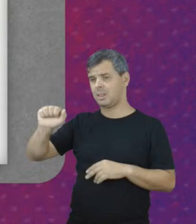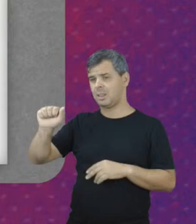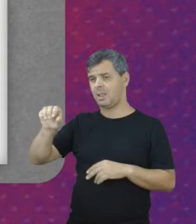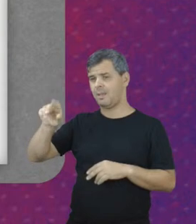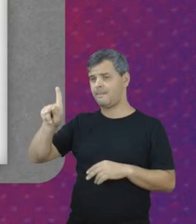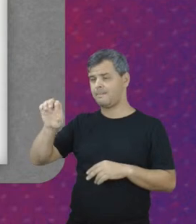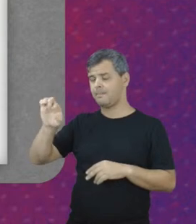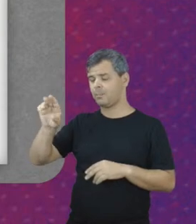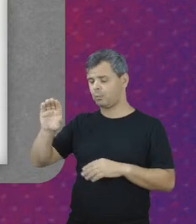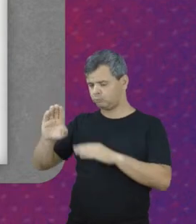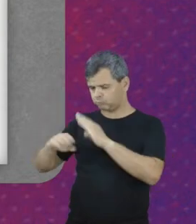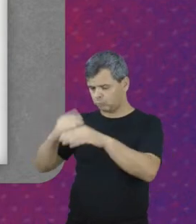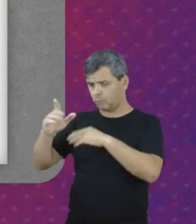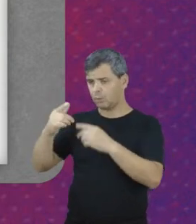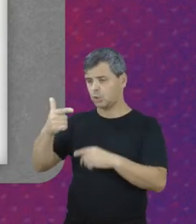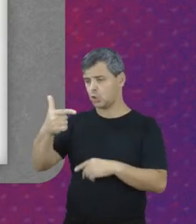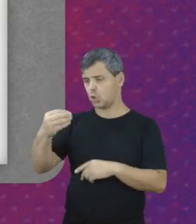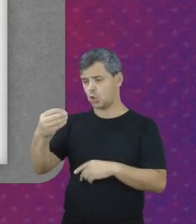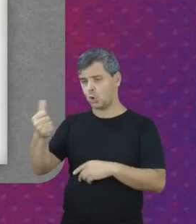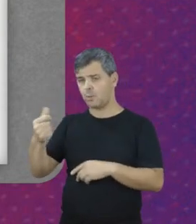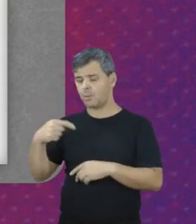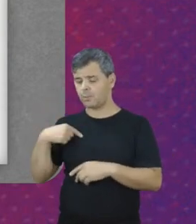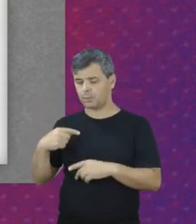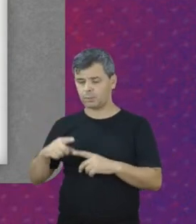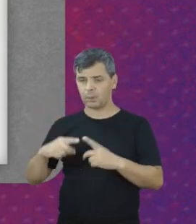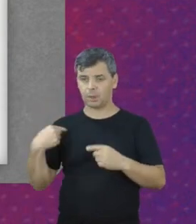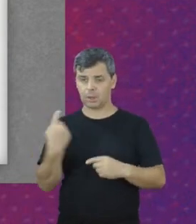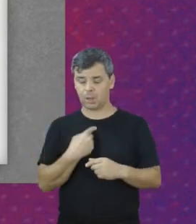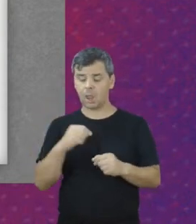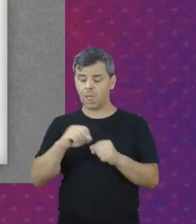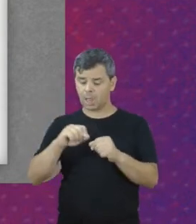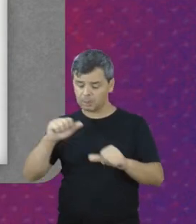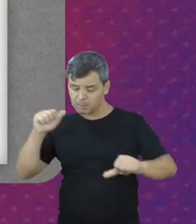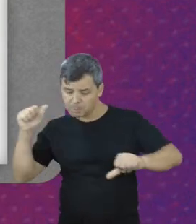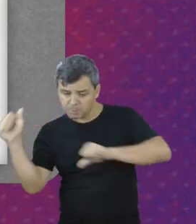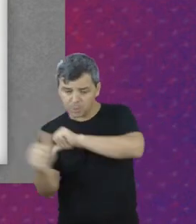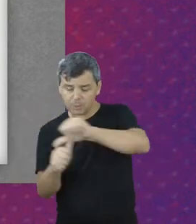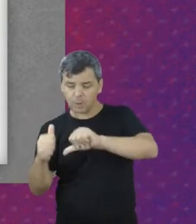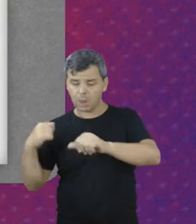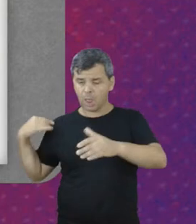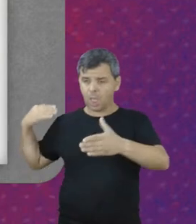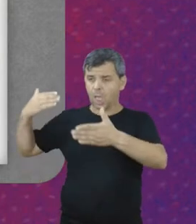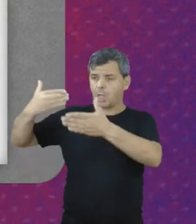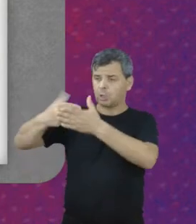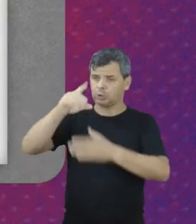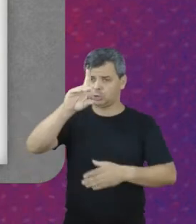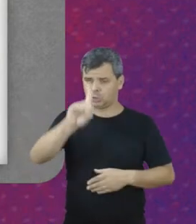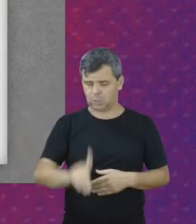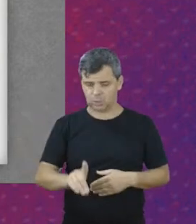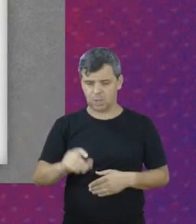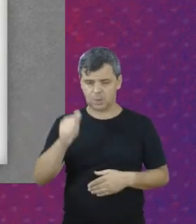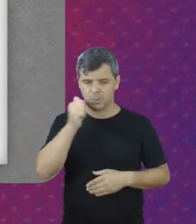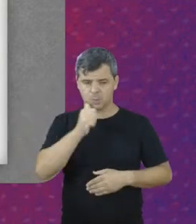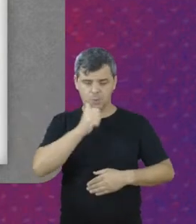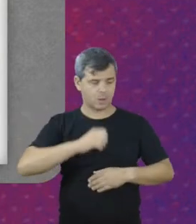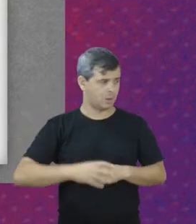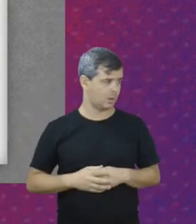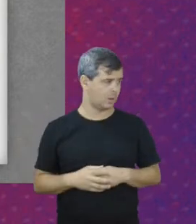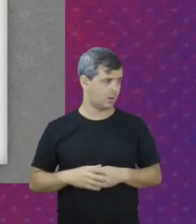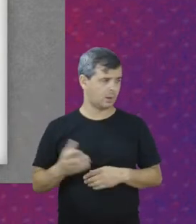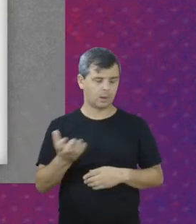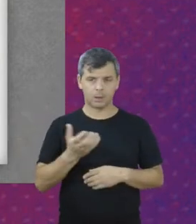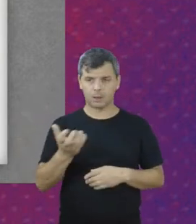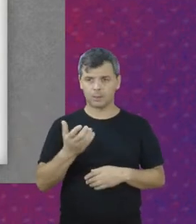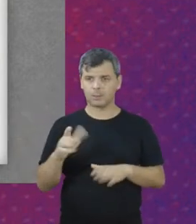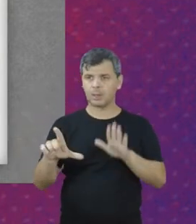grande revolução, né, para as nossas vidas. Ela realmente mudou a história dos direitos das mulheres. E aí eu trago